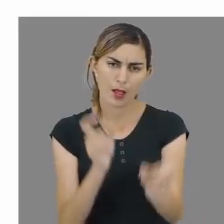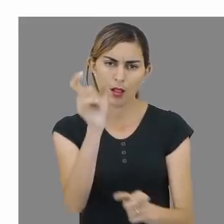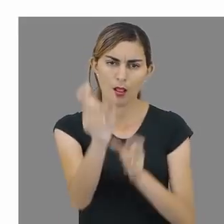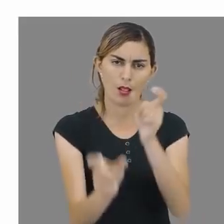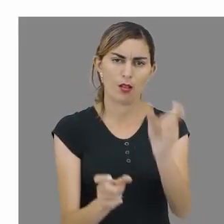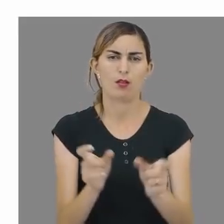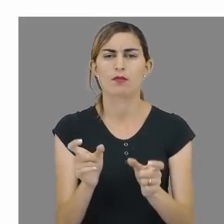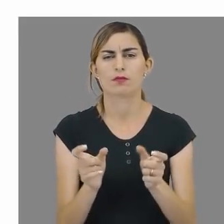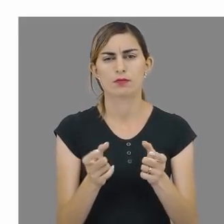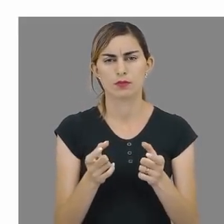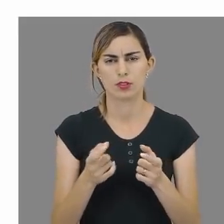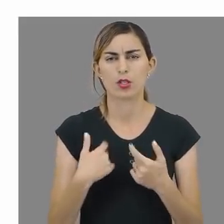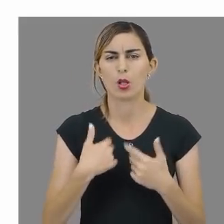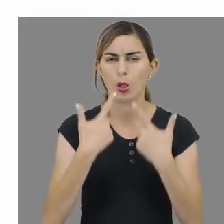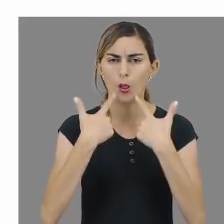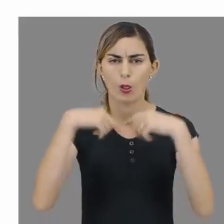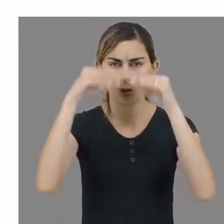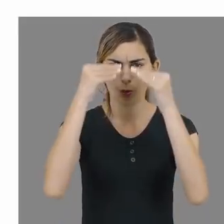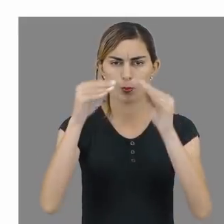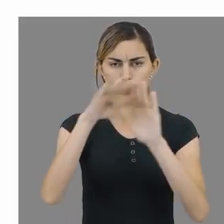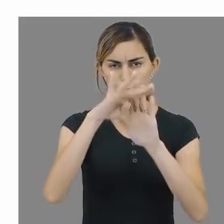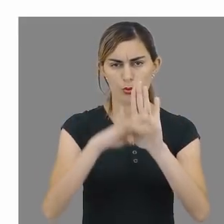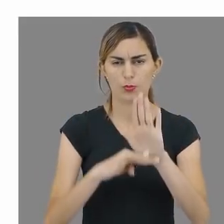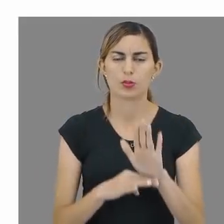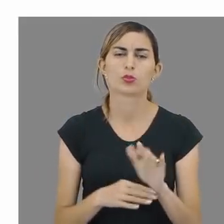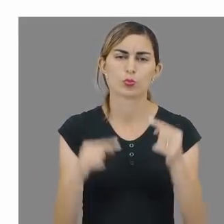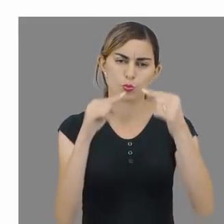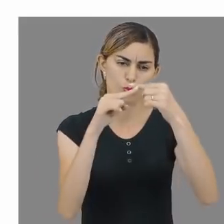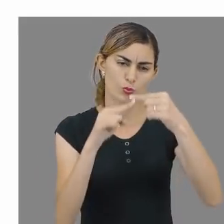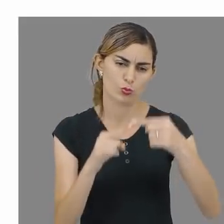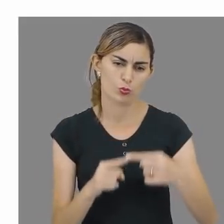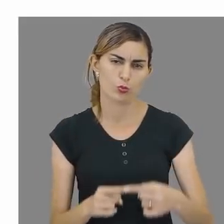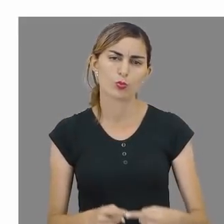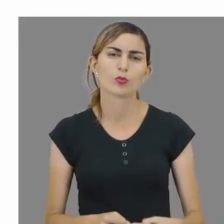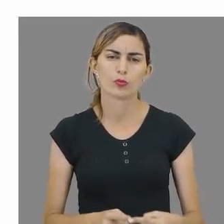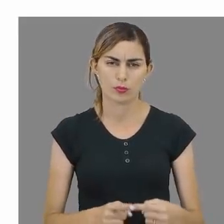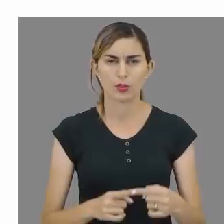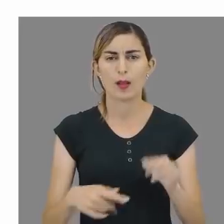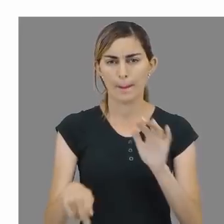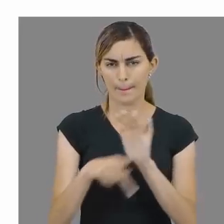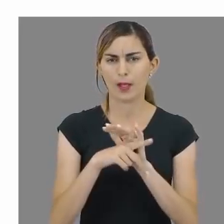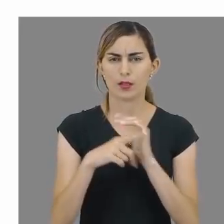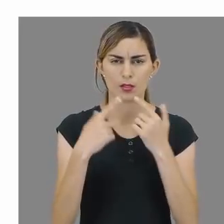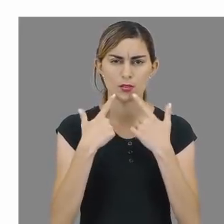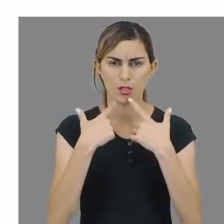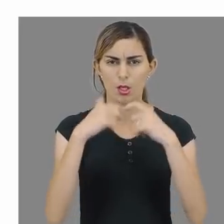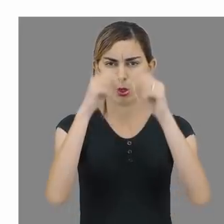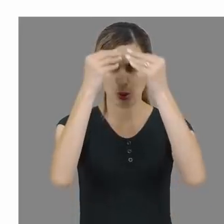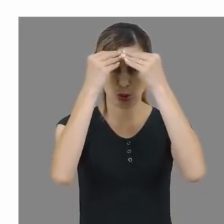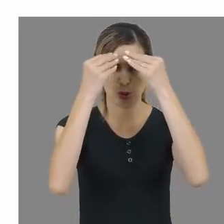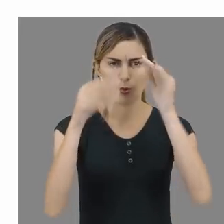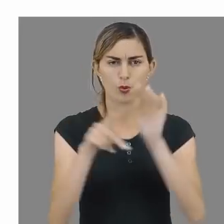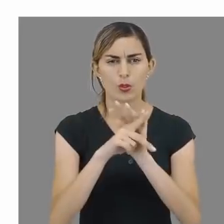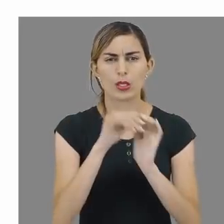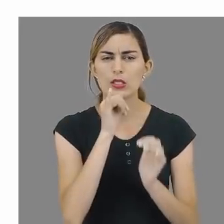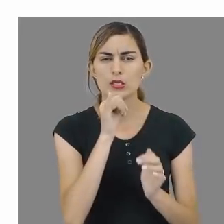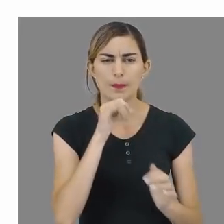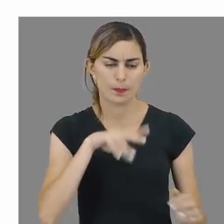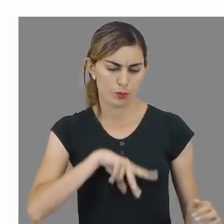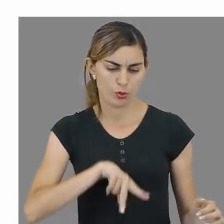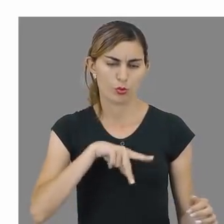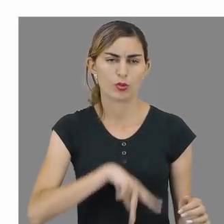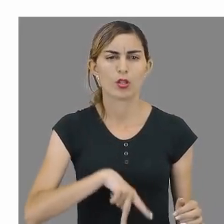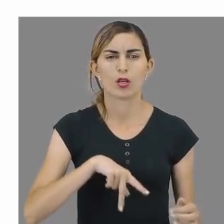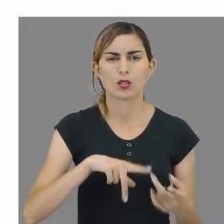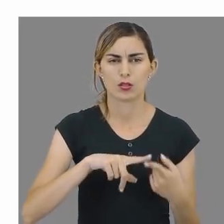palavras-chave, que são equivalentes nas linguagens de programação. Geralmente, esse conjunto pertence à língua nativa do programador. Por exemplo, no